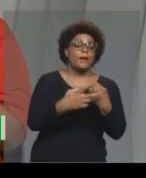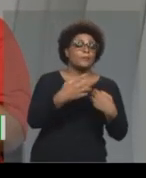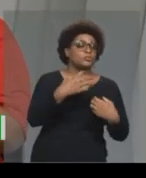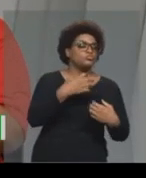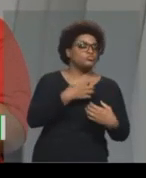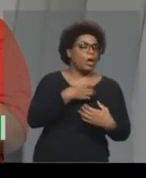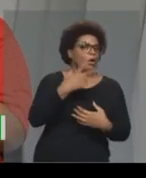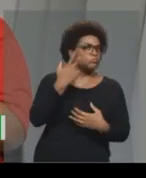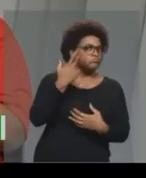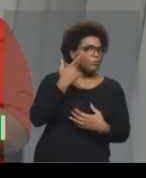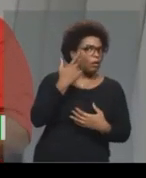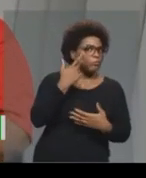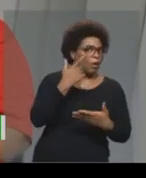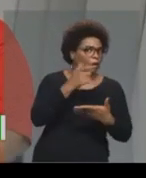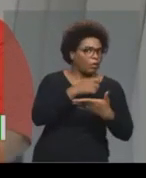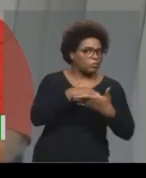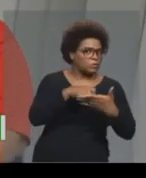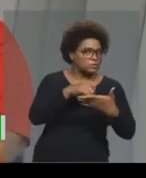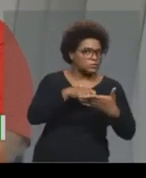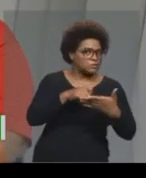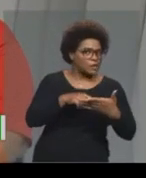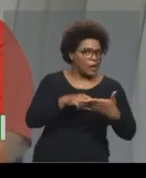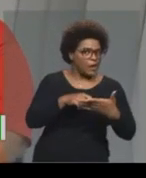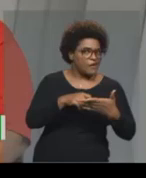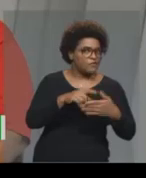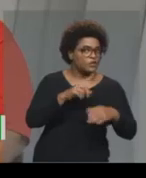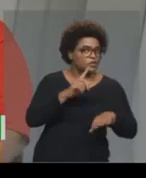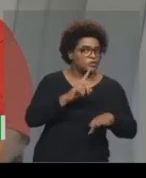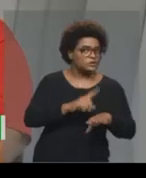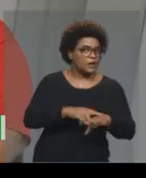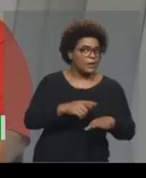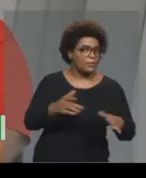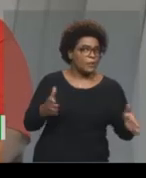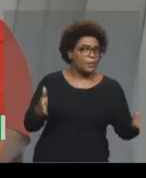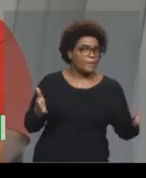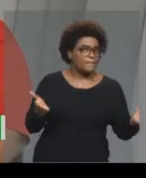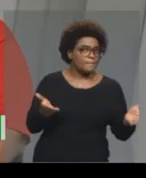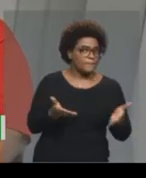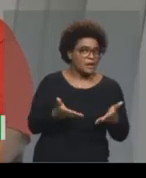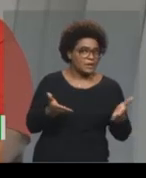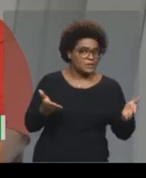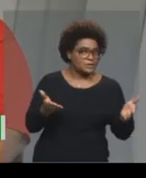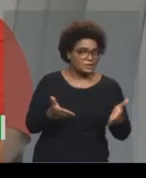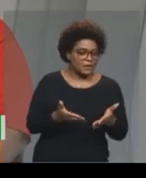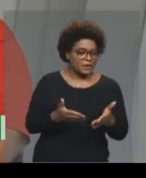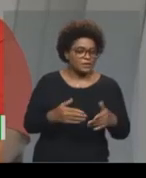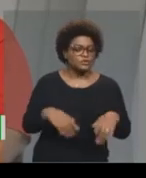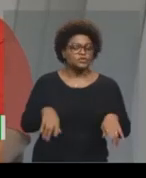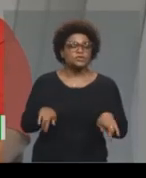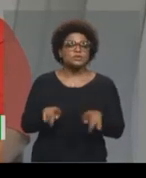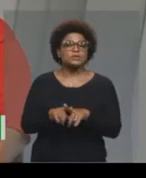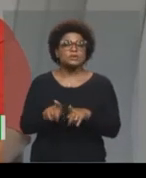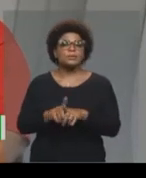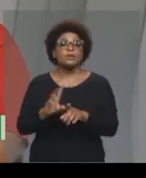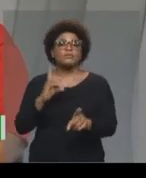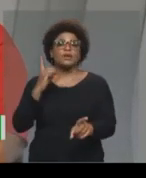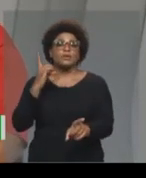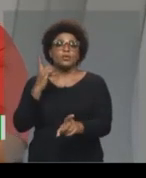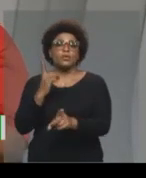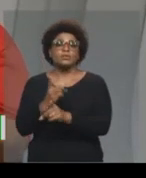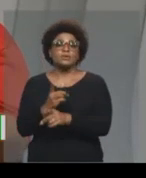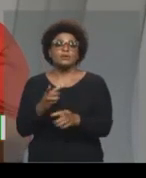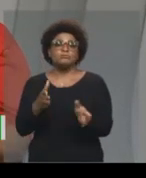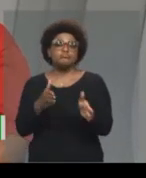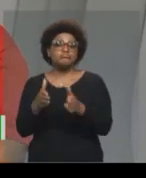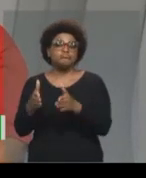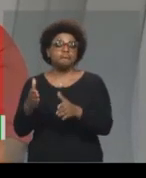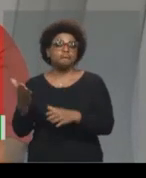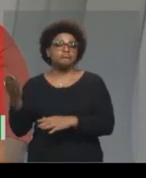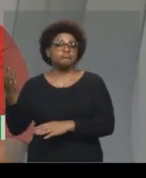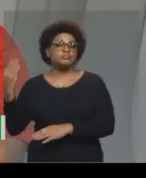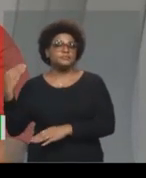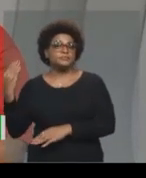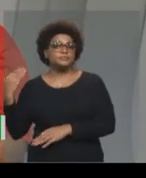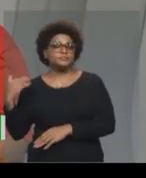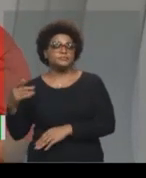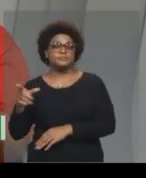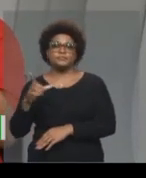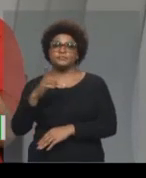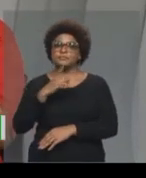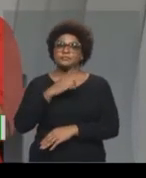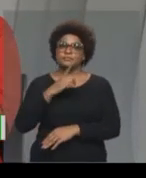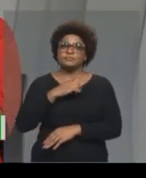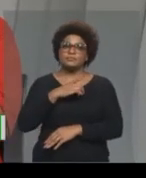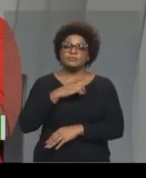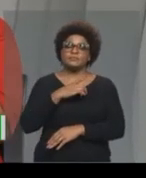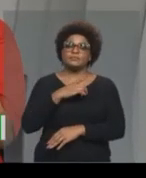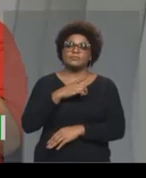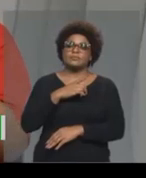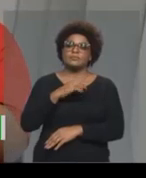né, no presente, e também vão ver os verbos irregulares no passado. Então, temos aí o verbo ate,